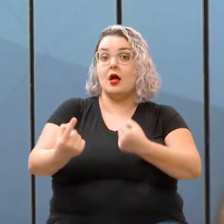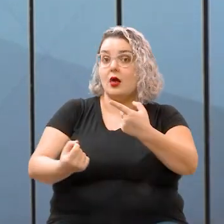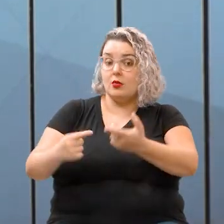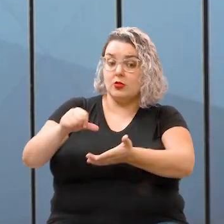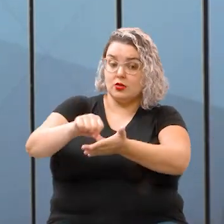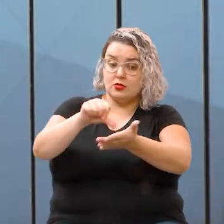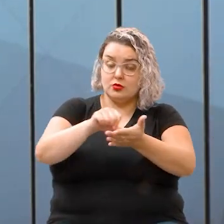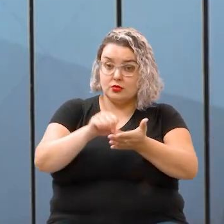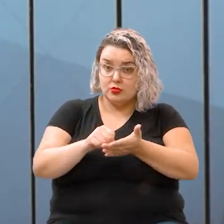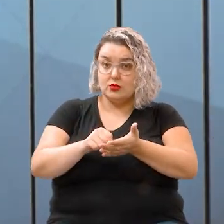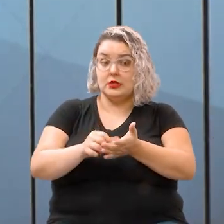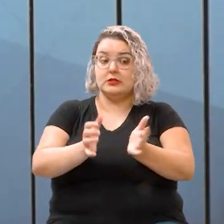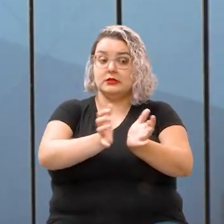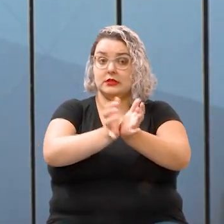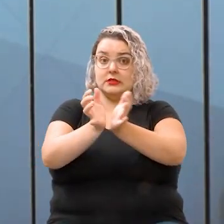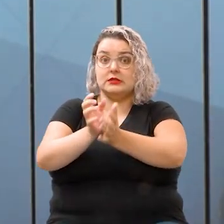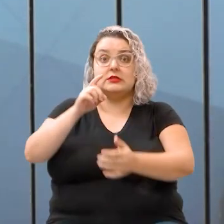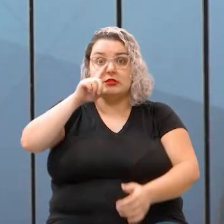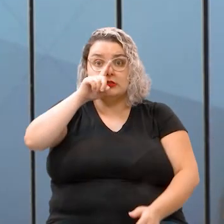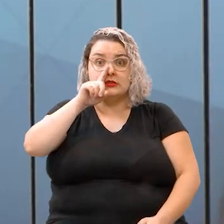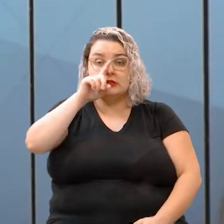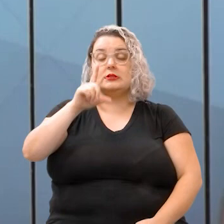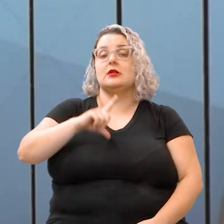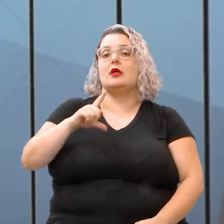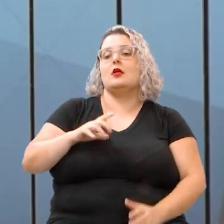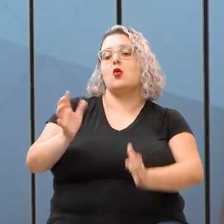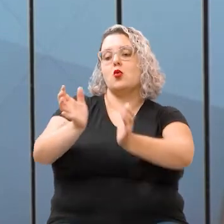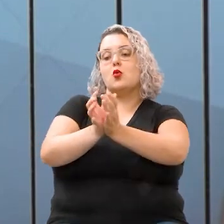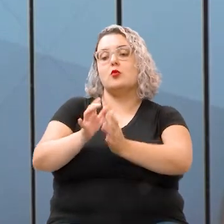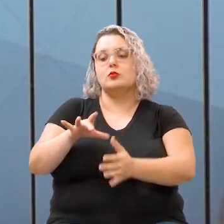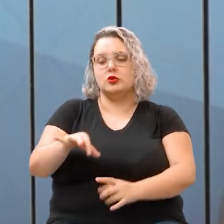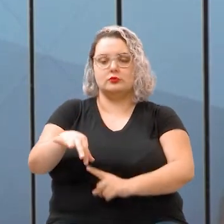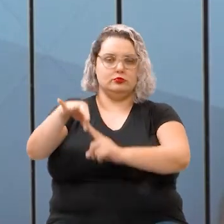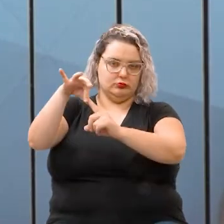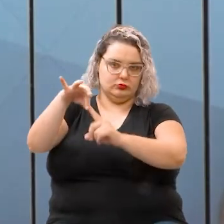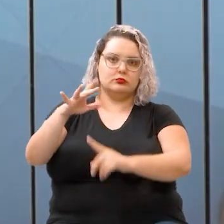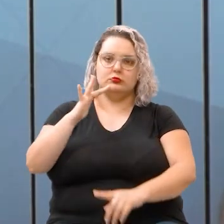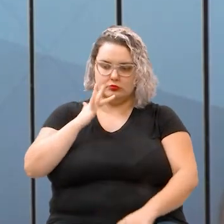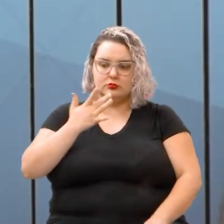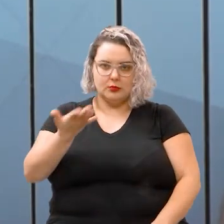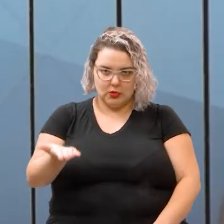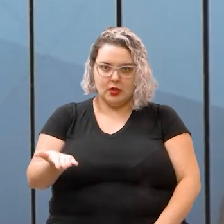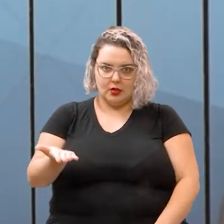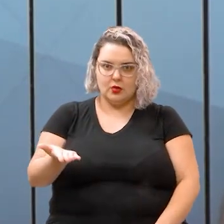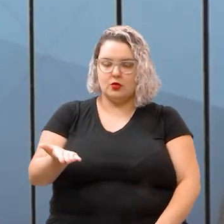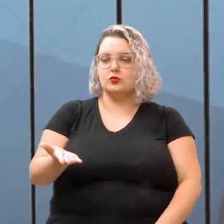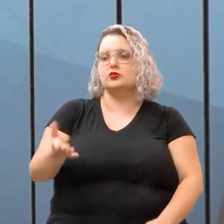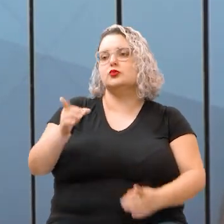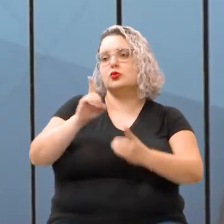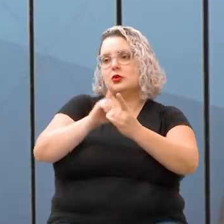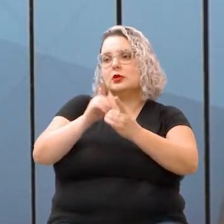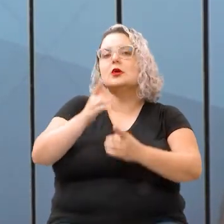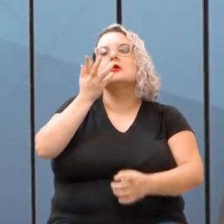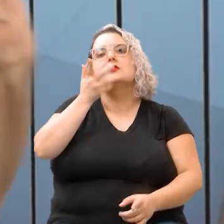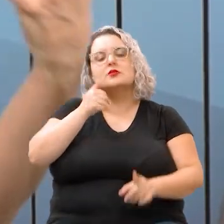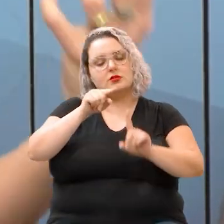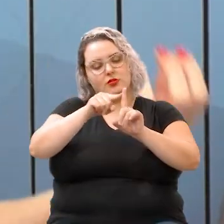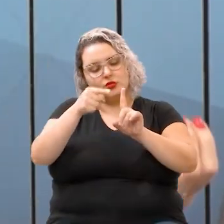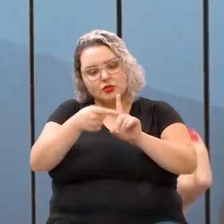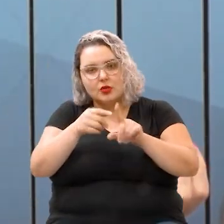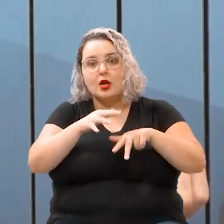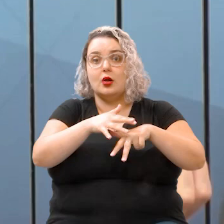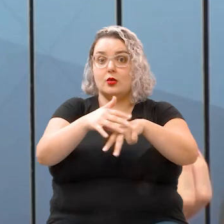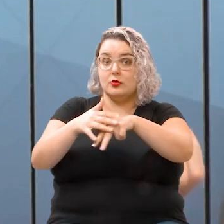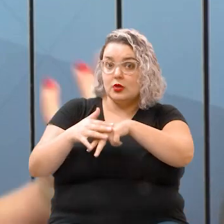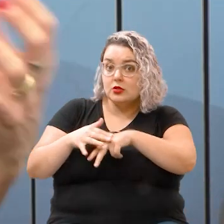fazem a classificação de risco, então tem os grupos prioritários que vão ter a prioridade no atendimento mesmo, são as crianças, gestantes, os pacientes